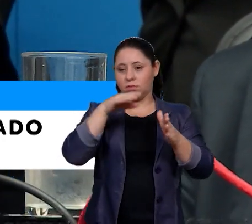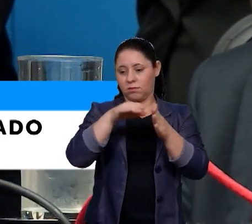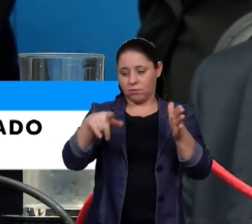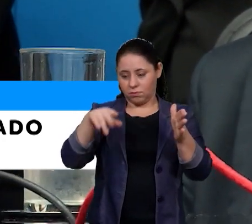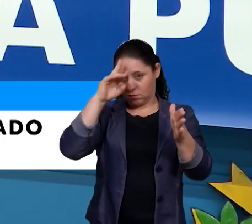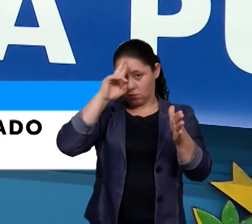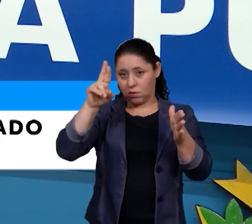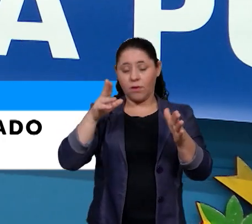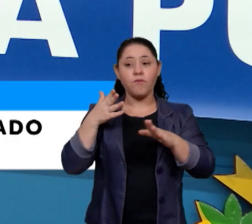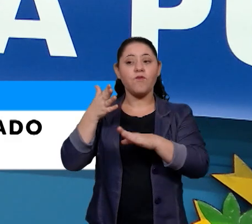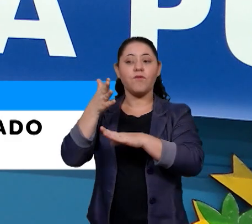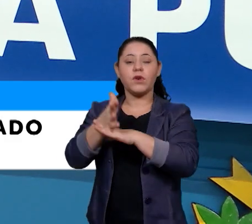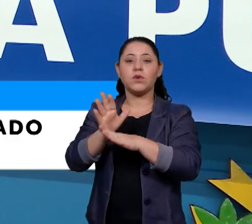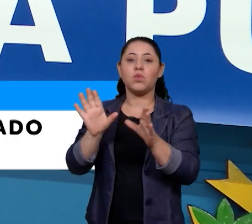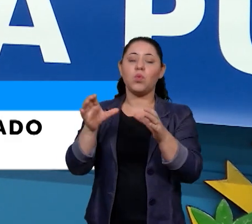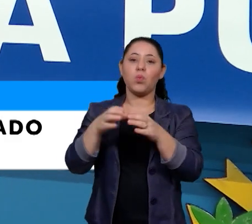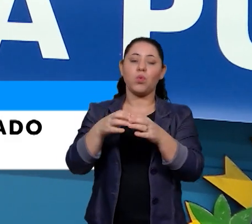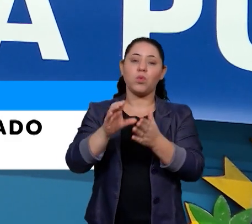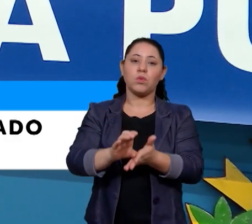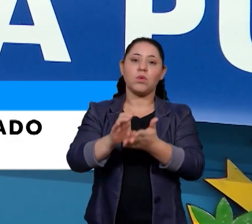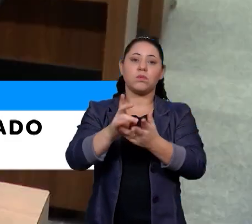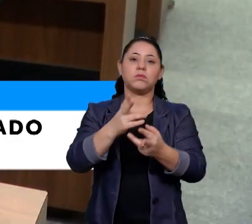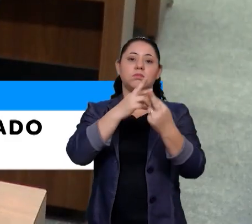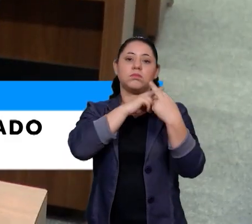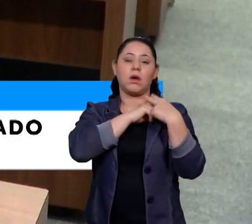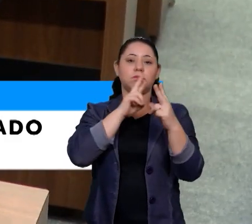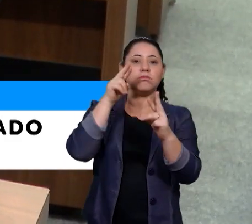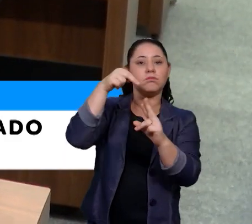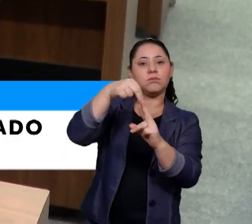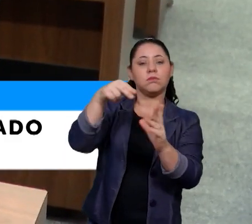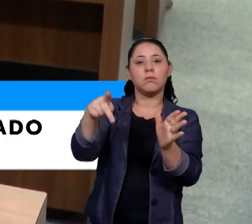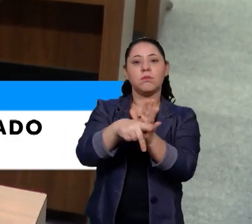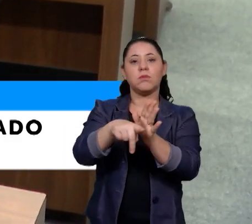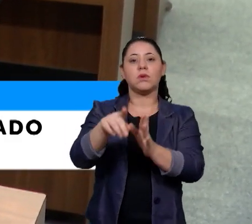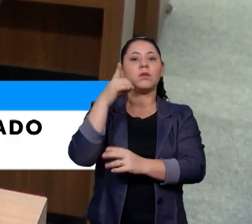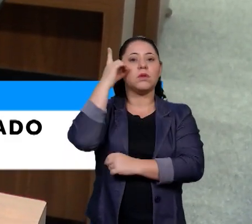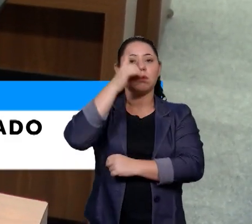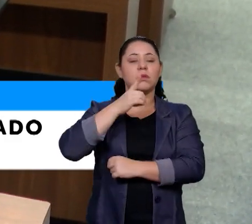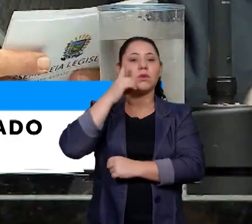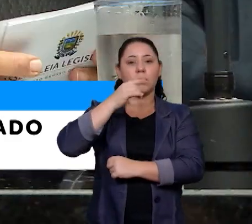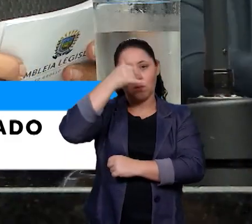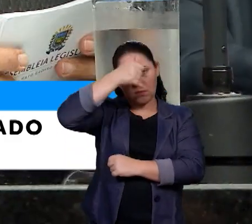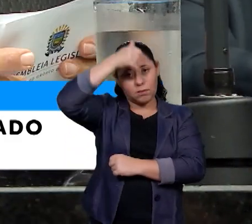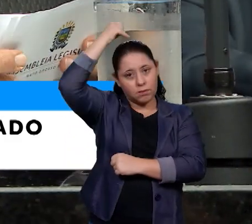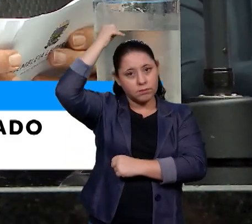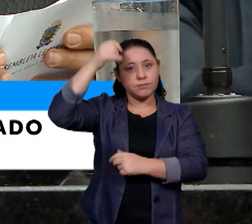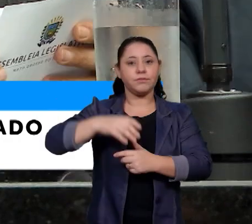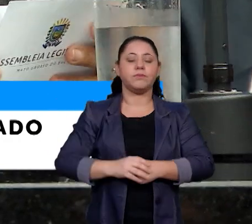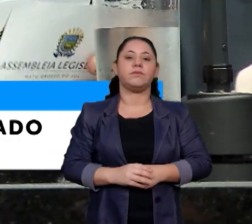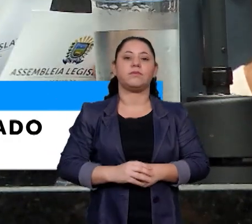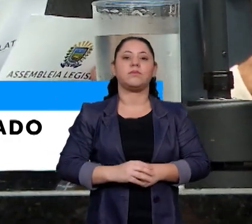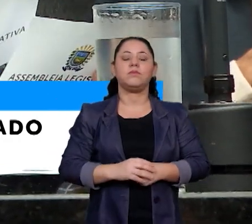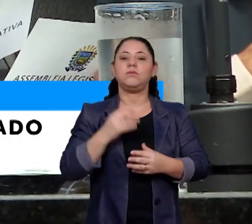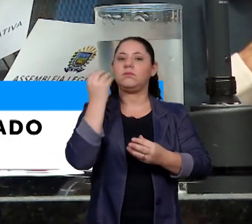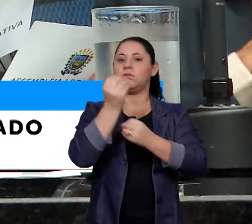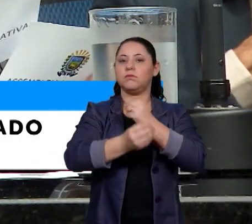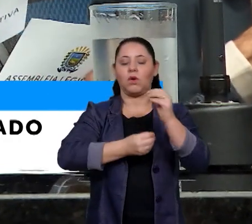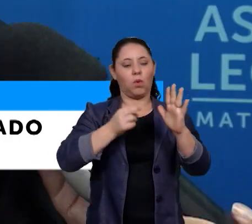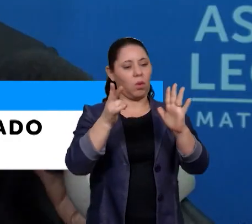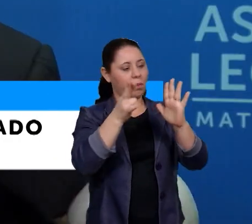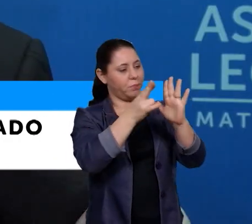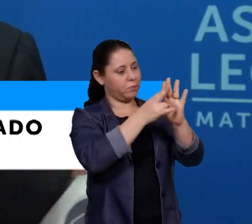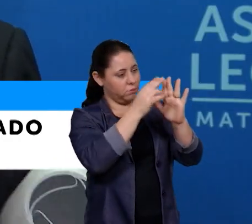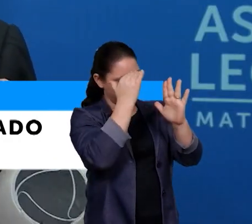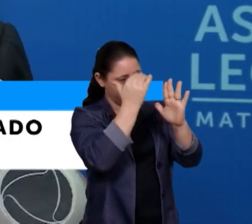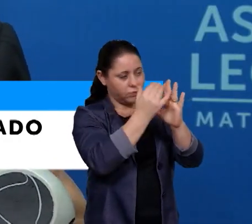foi designada pela mesa diretora da Casa de Leis uma comissão de representação presidida pelo deputado Júnior Mock.